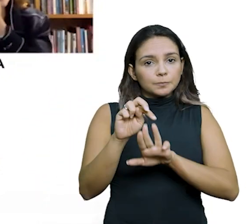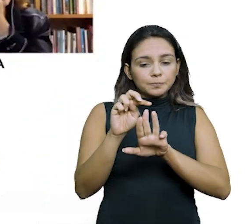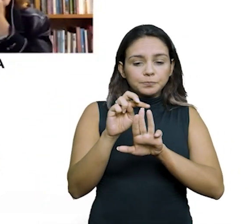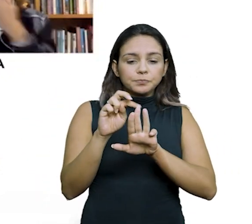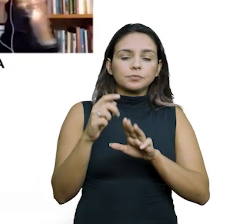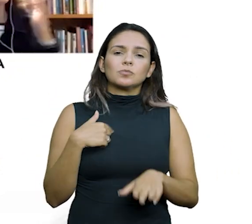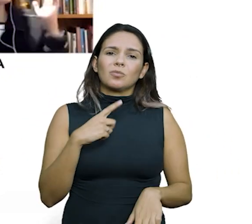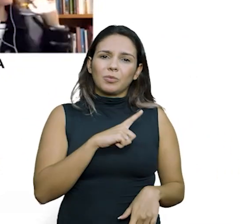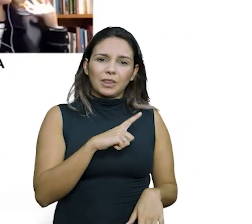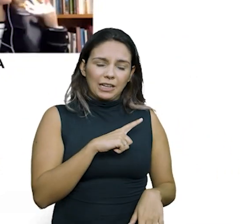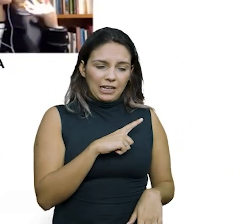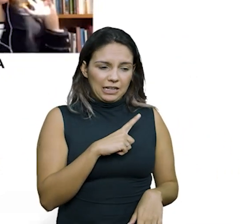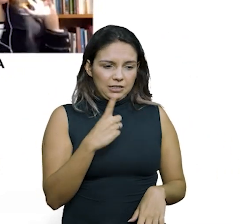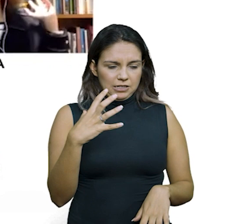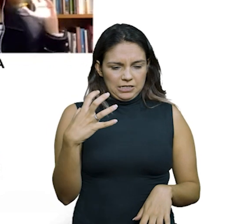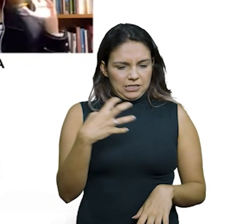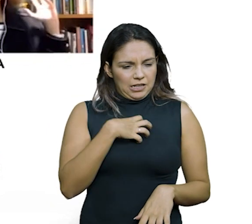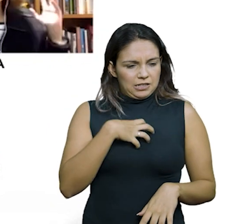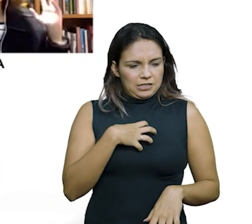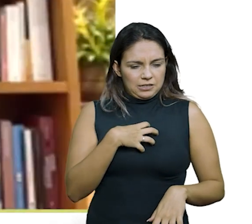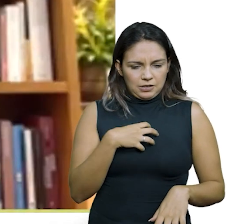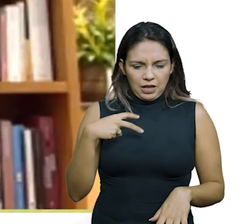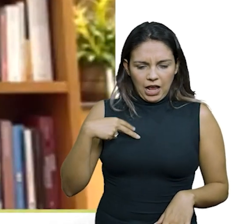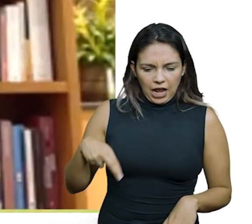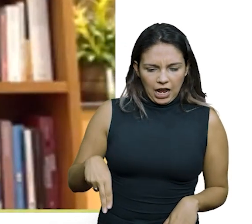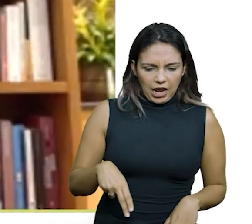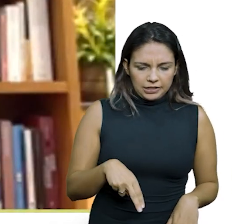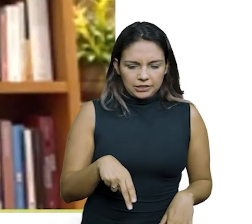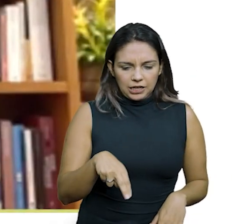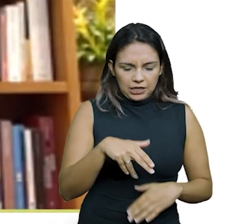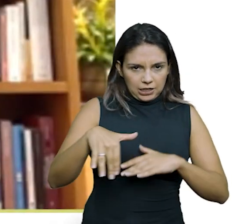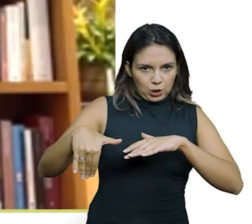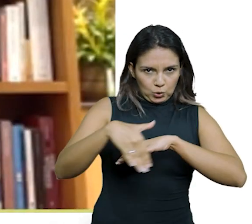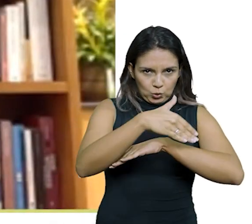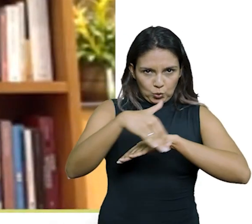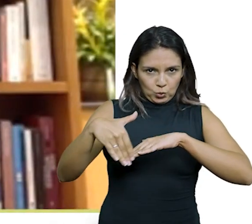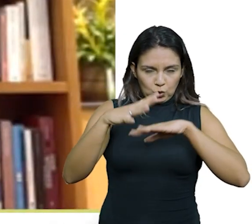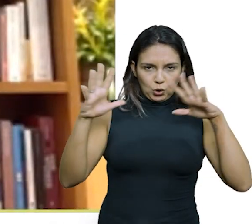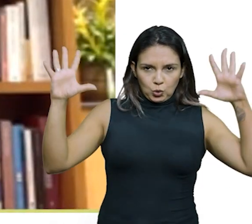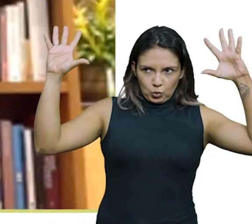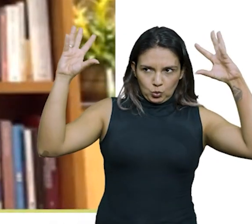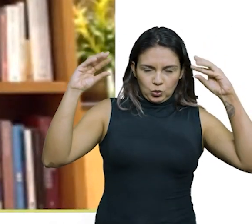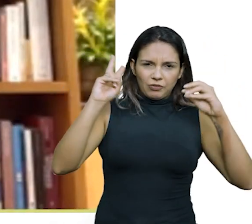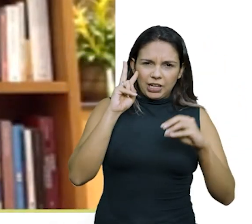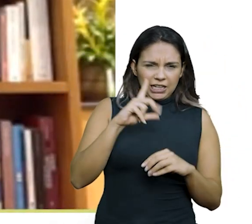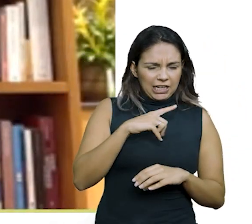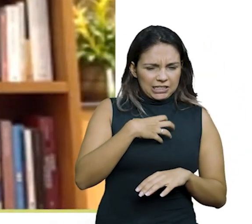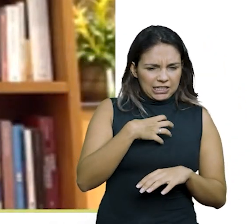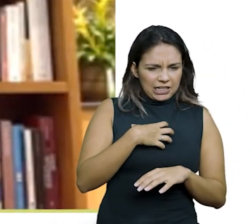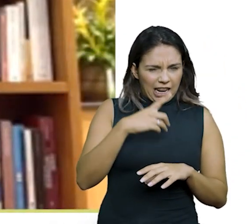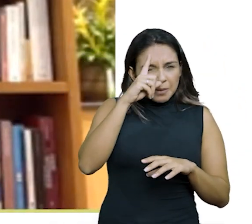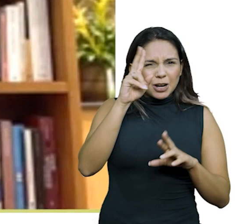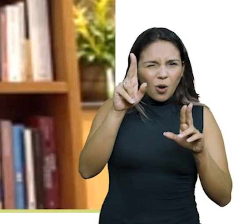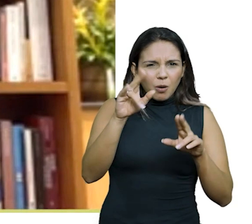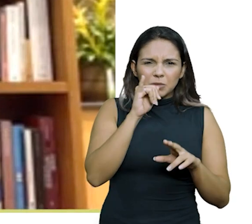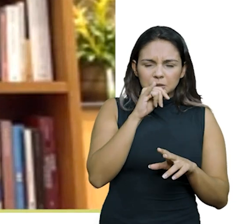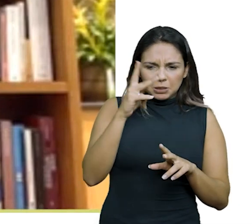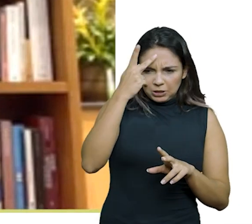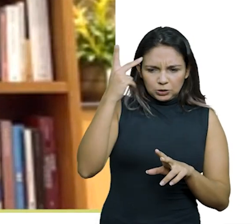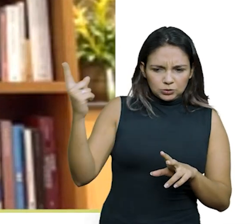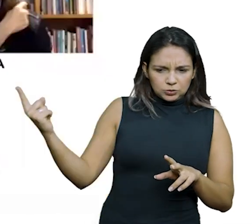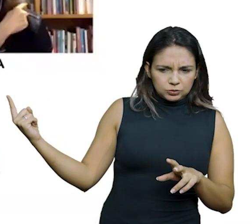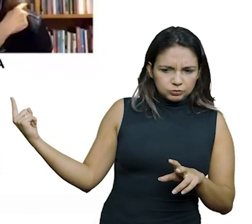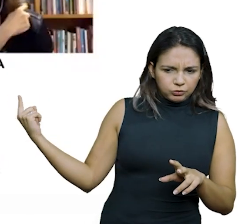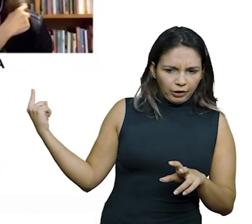sensação que eu tenho é que tem uma pessoa... Sabe quando você está andando numa rua à noite, uma rua escura, e que você tem a sensação que tem uma pessoa atrás de